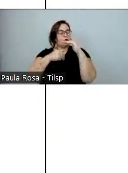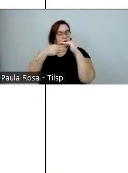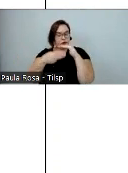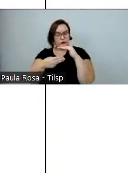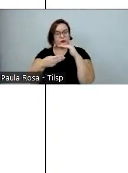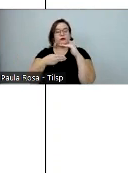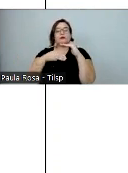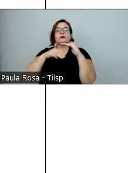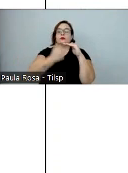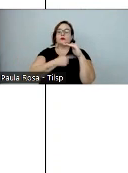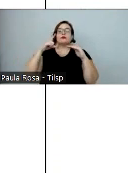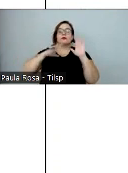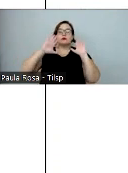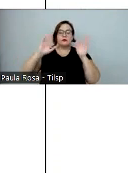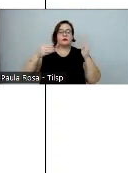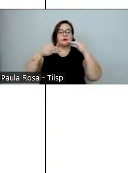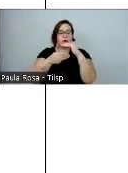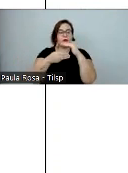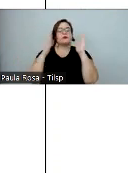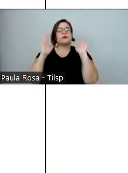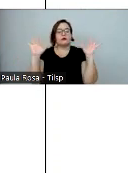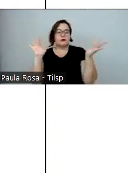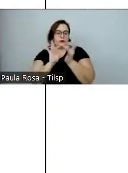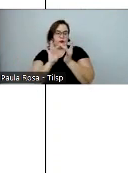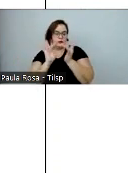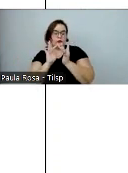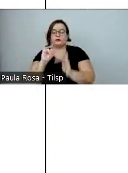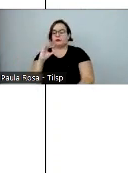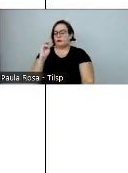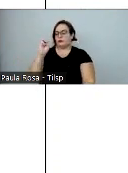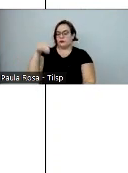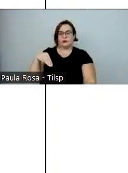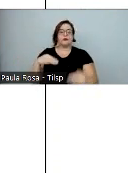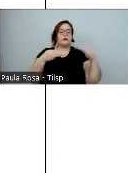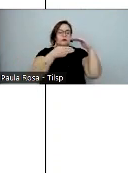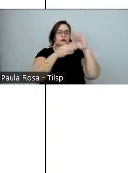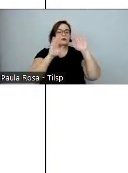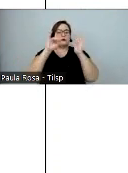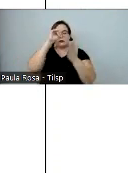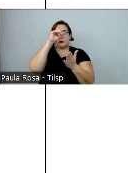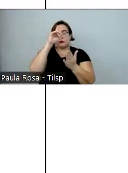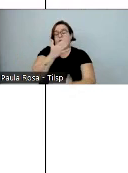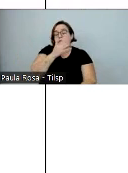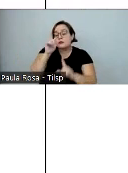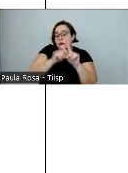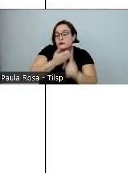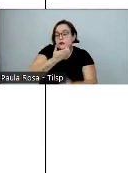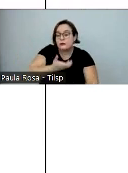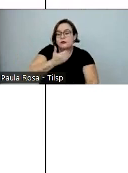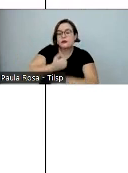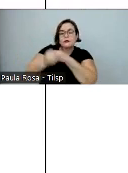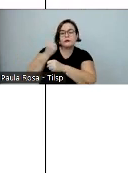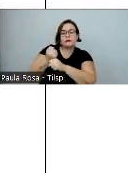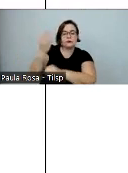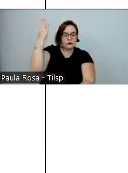da Unesco houve um primeiro contato entre o ícone e é o mesmo sobre a definição em novembro do ano passado e ao mesmo reconheceu